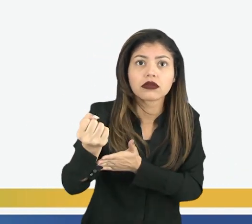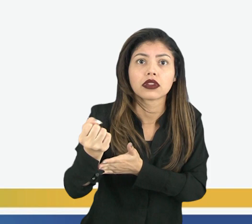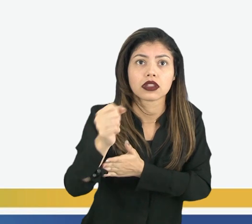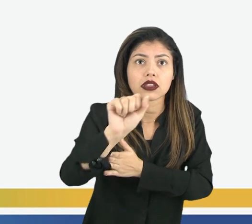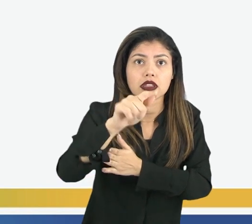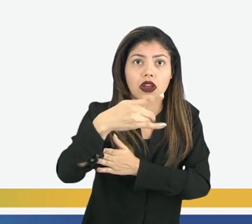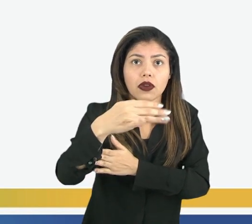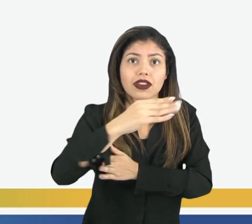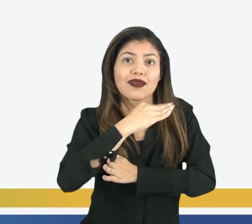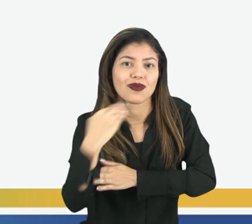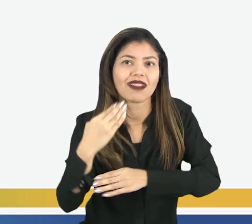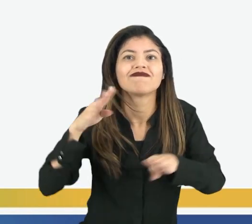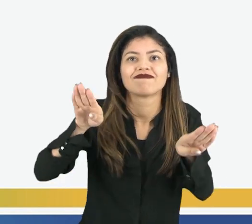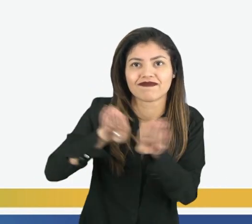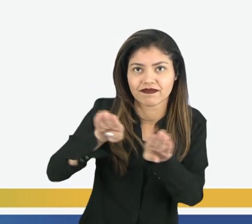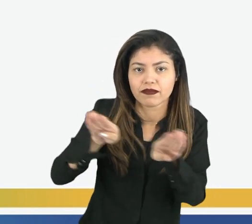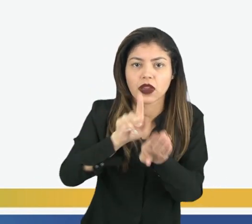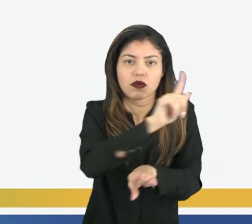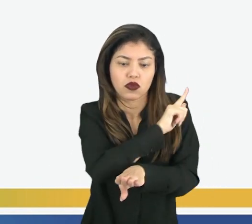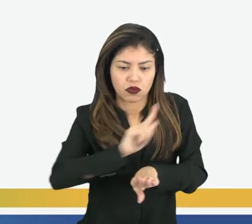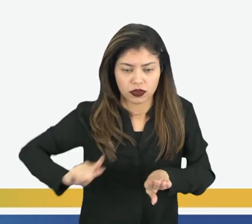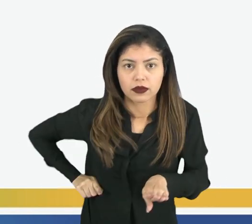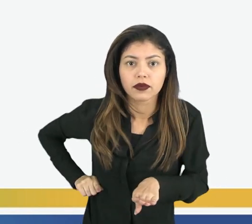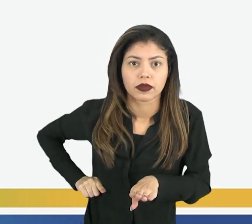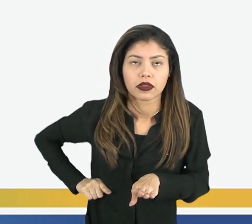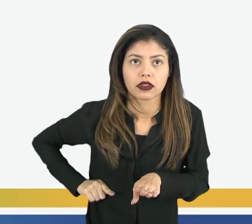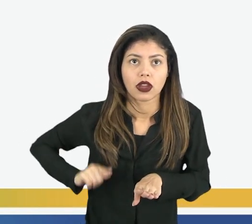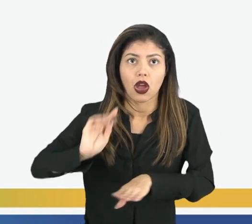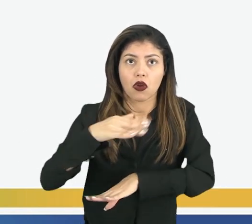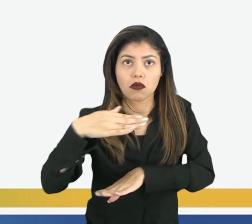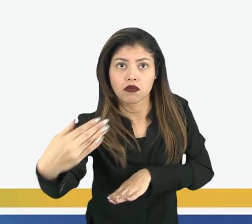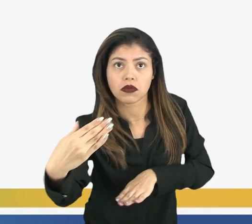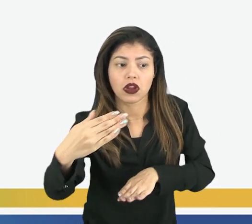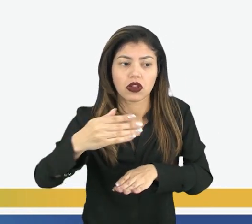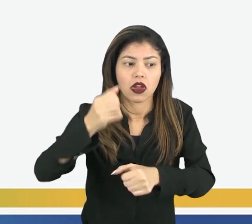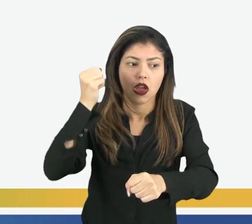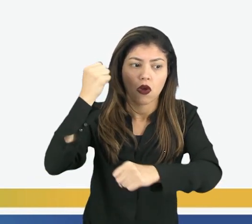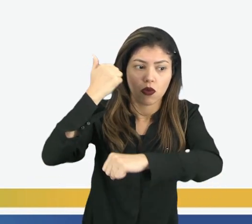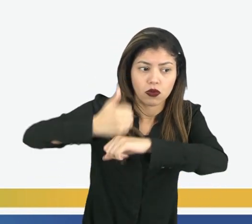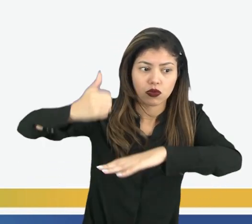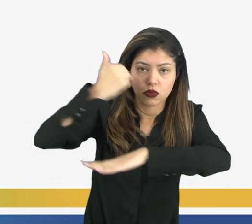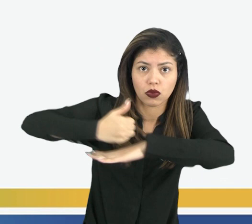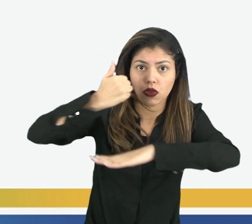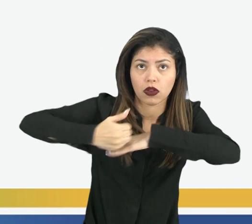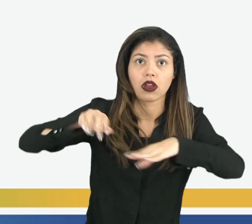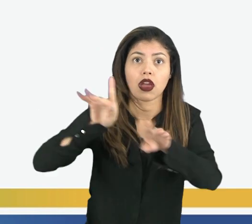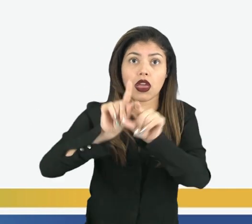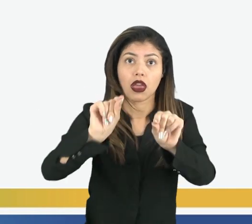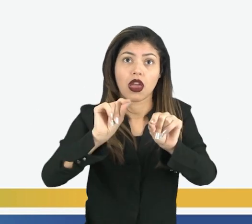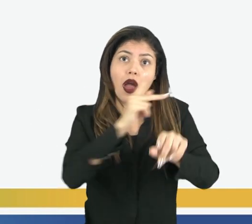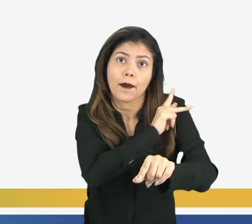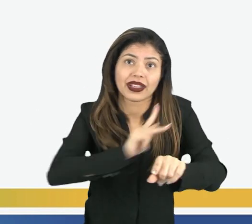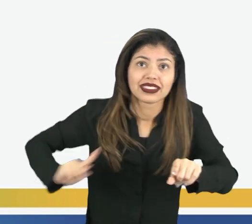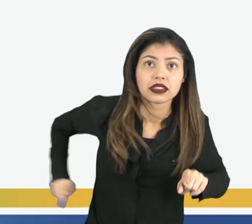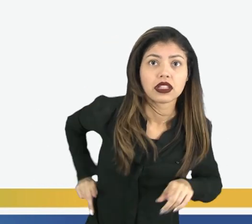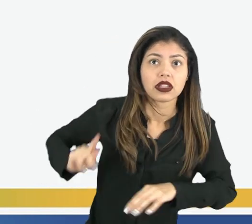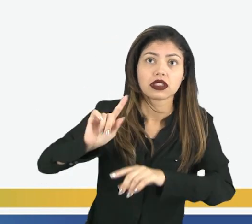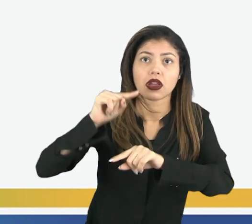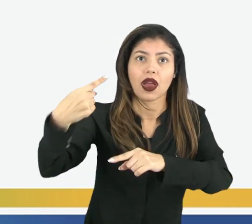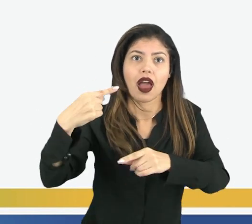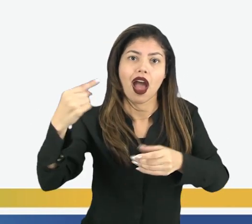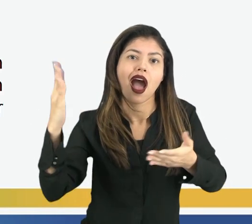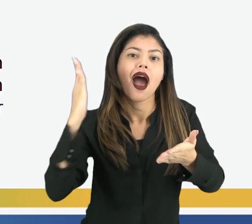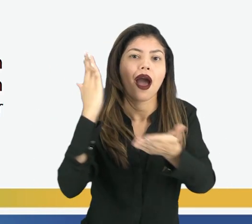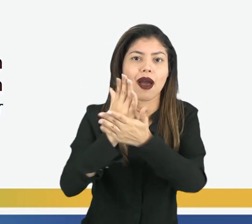e execuções cometidas pelo governo. Durante o golpe, o presidente então empossado, João Goulart, foi destituído do seu